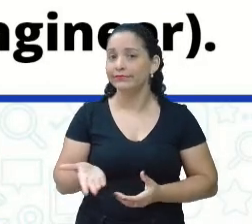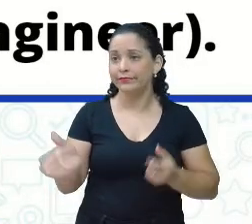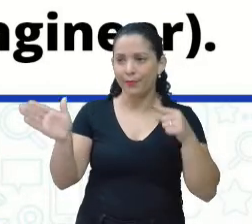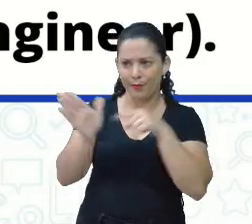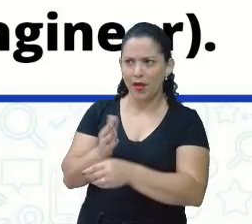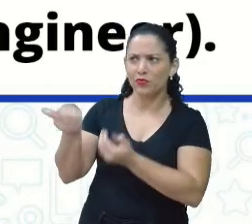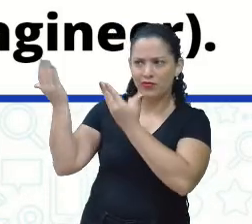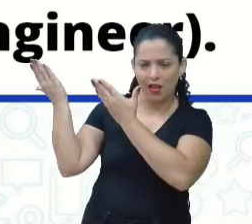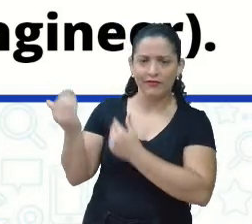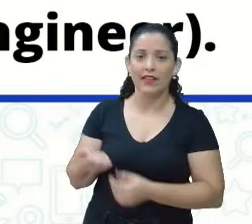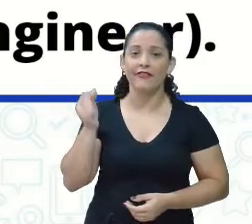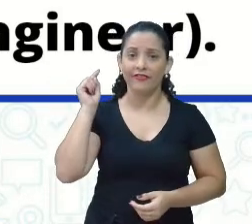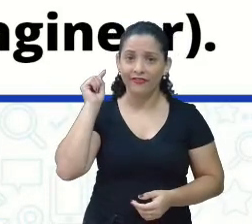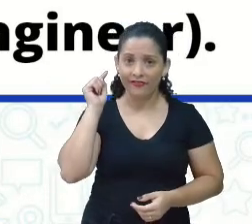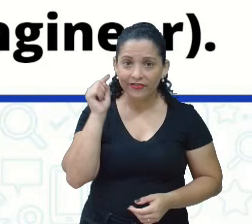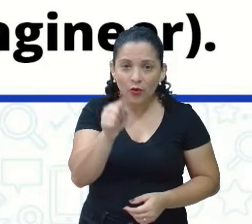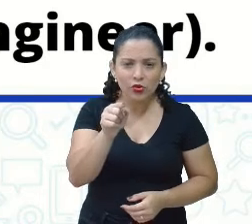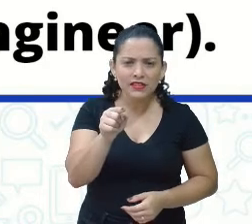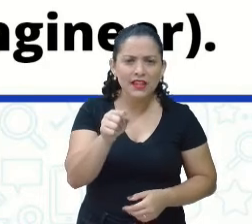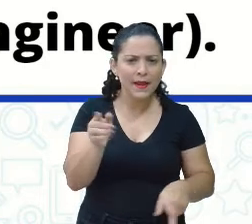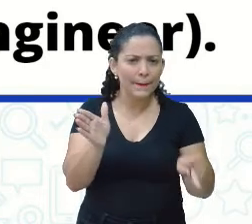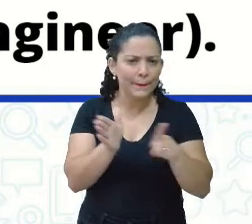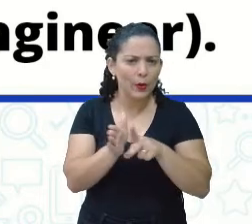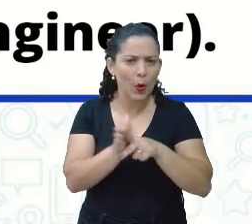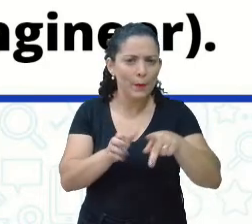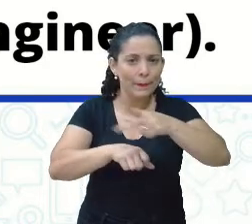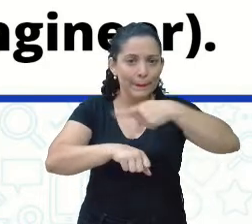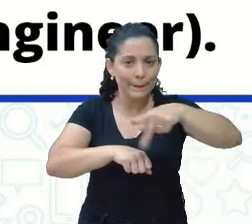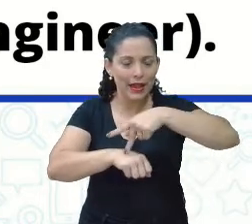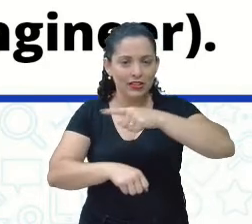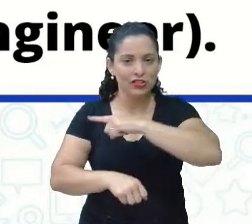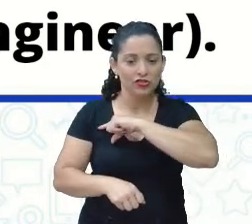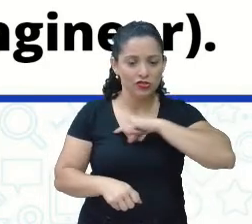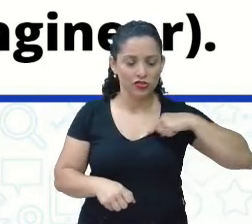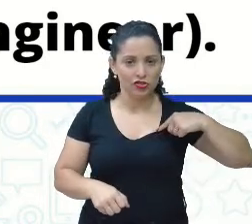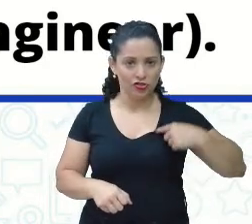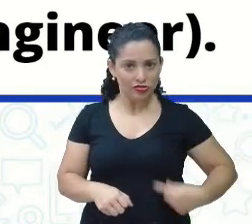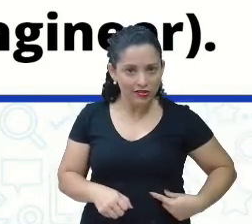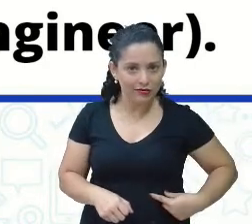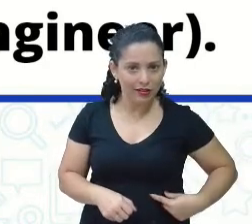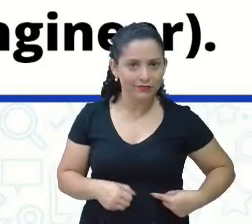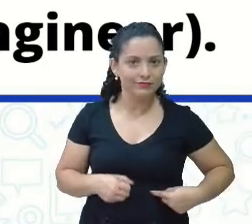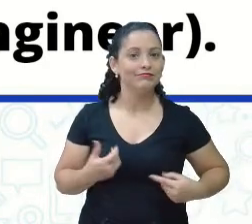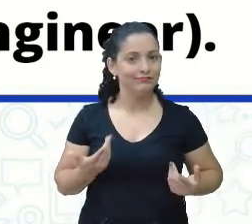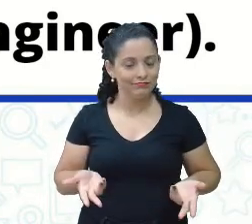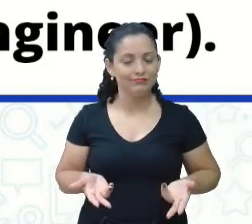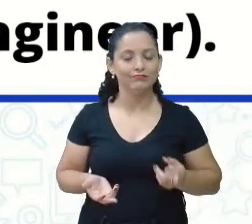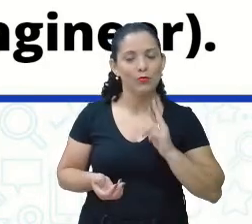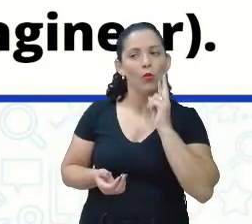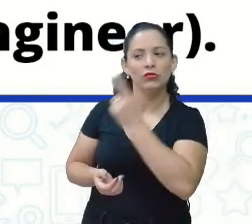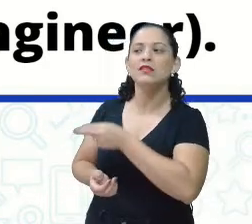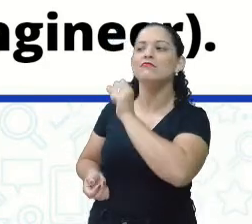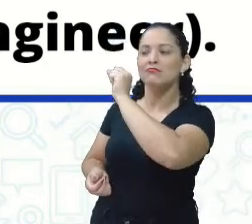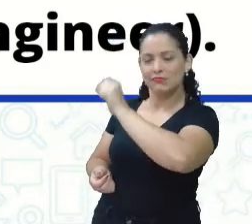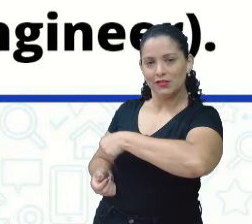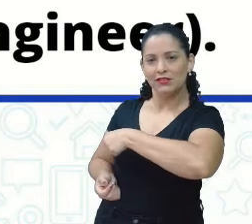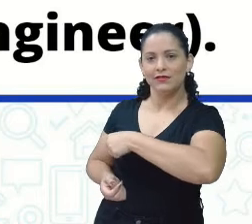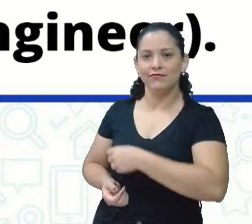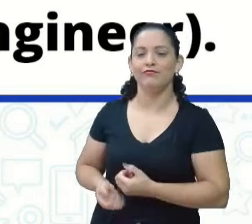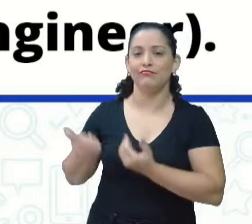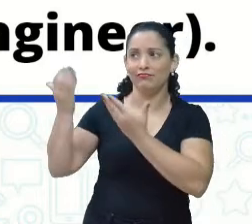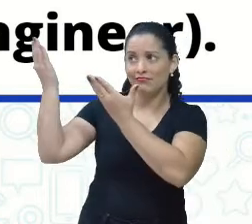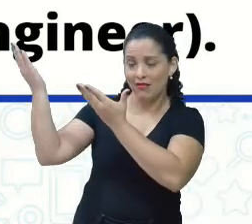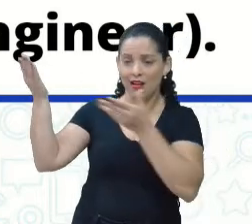Sim, eu não sou. Is he an engineer? Você é um engenheiro? Sim,